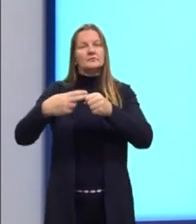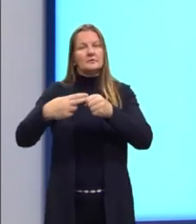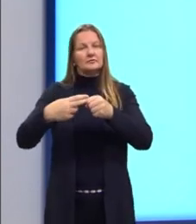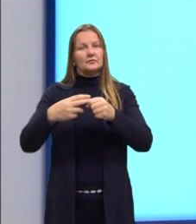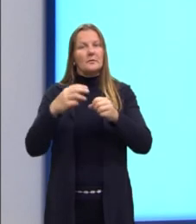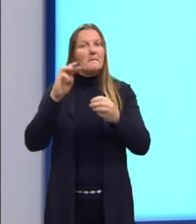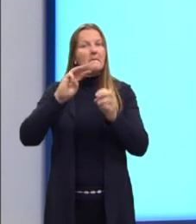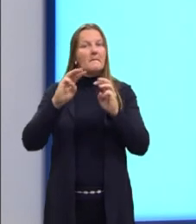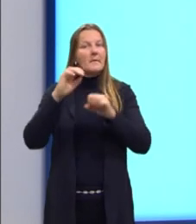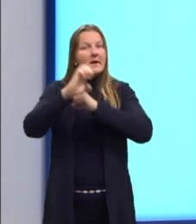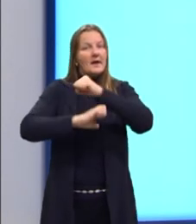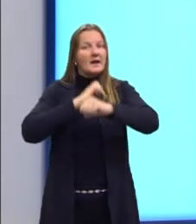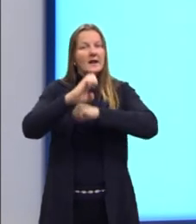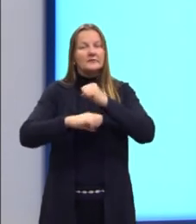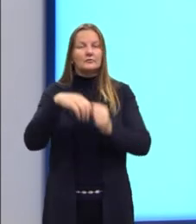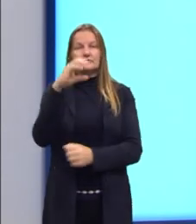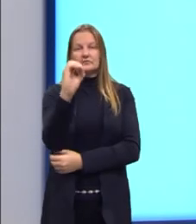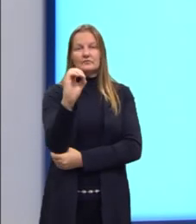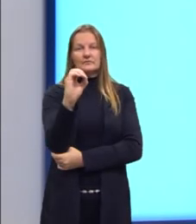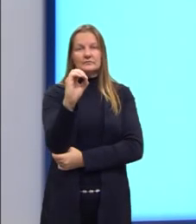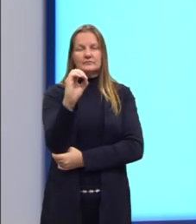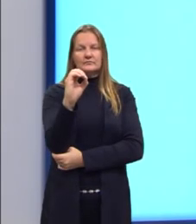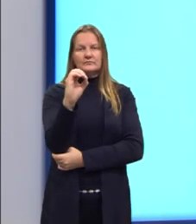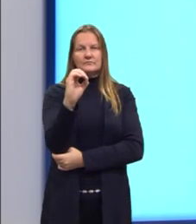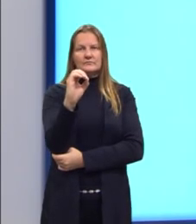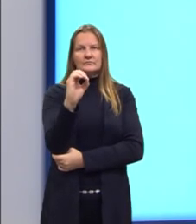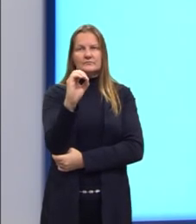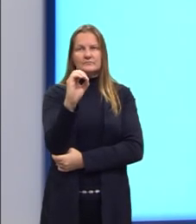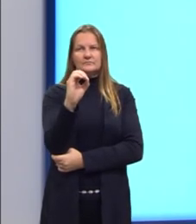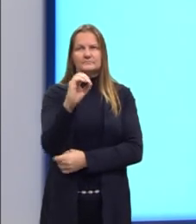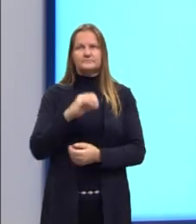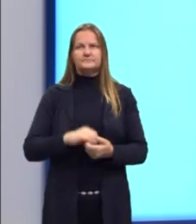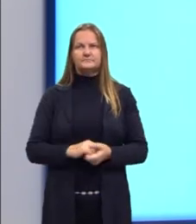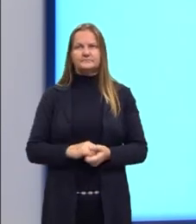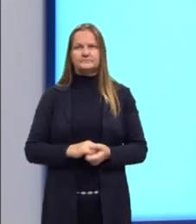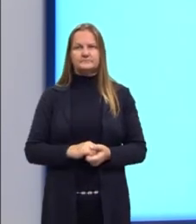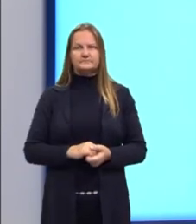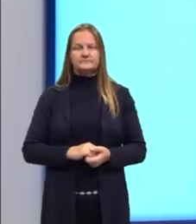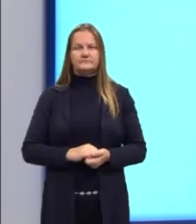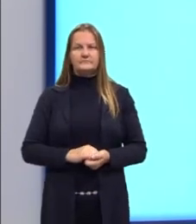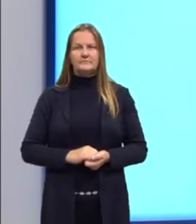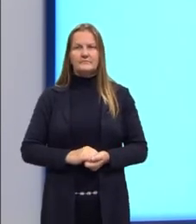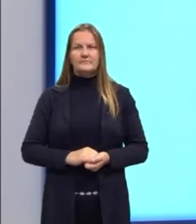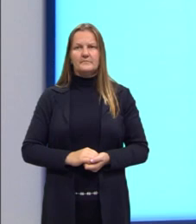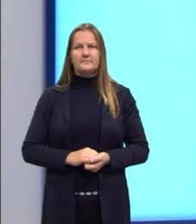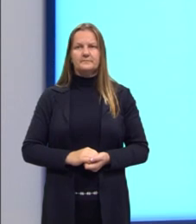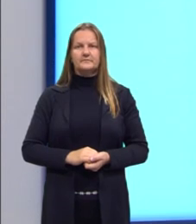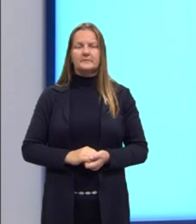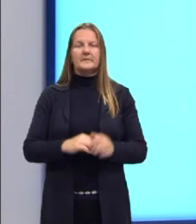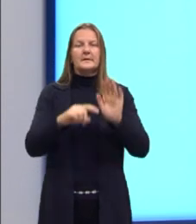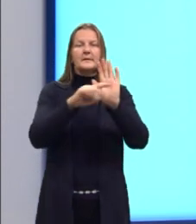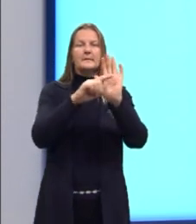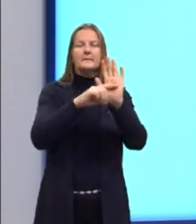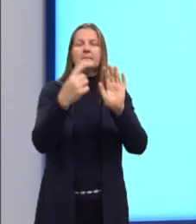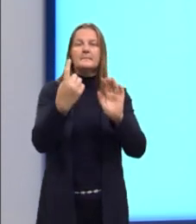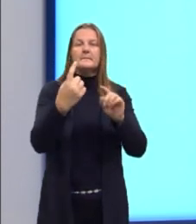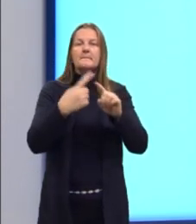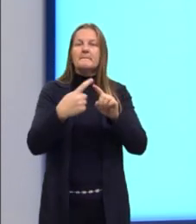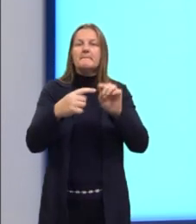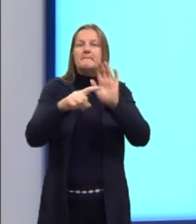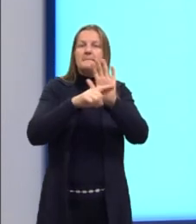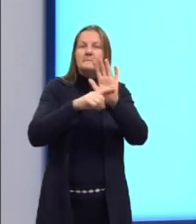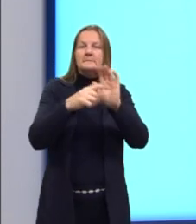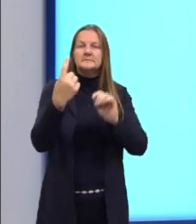então o peso dele é zero e esse zero aqui em cima do símbolo da Beta tá e menos um porque seria